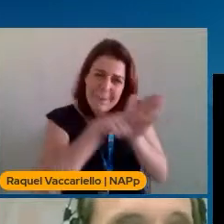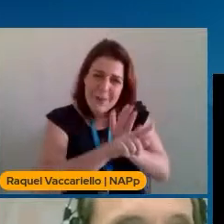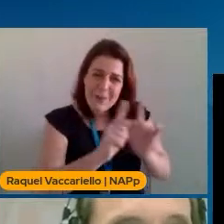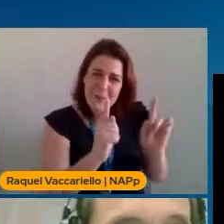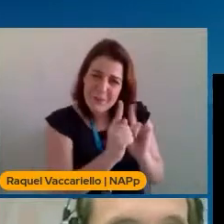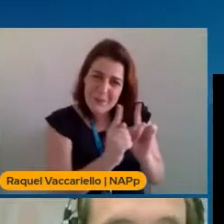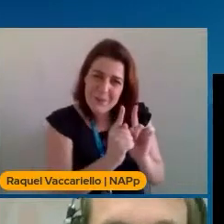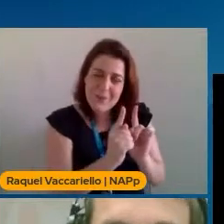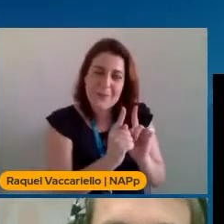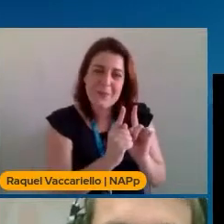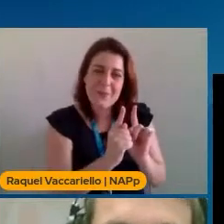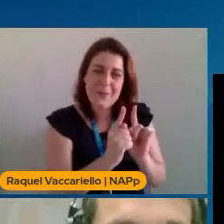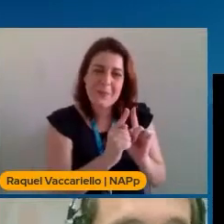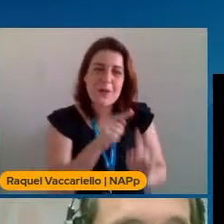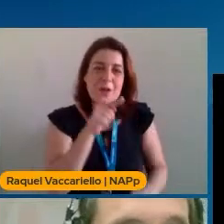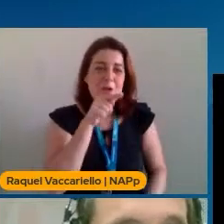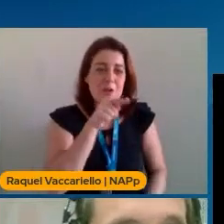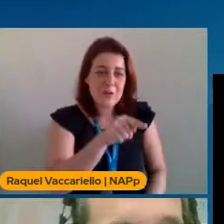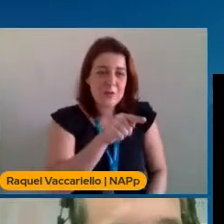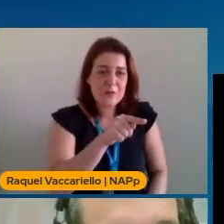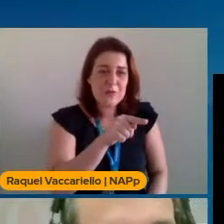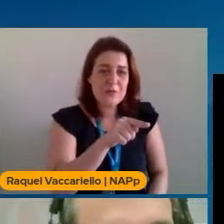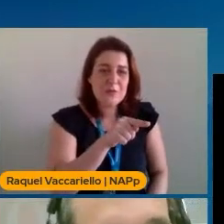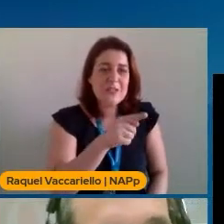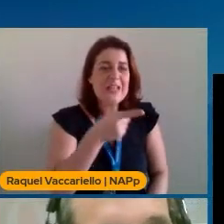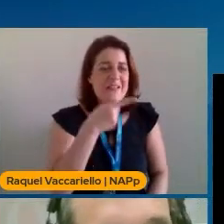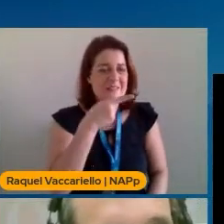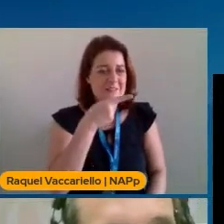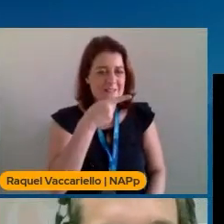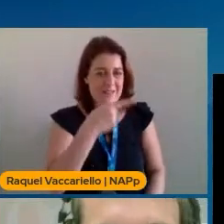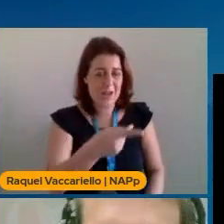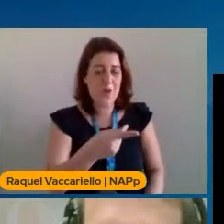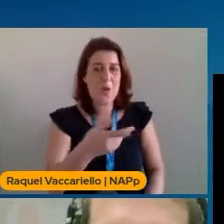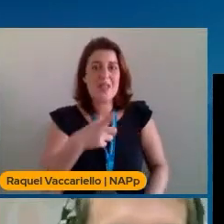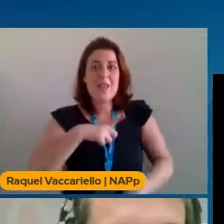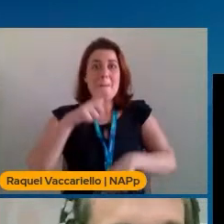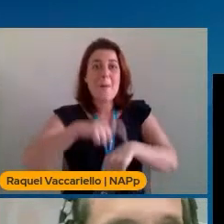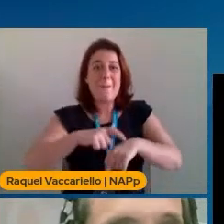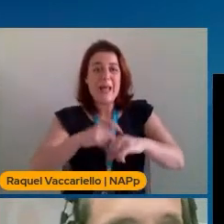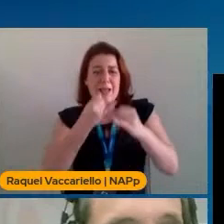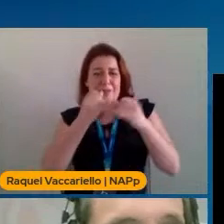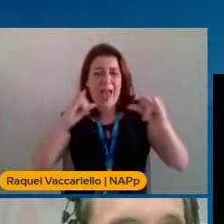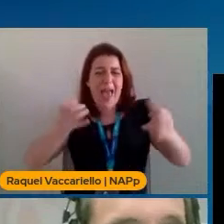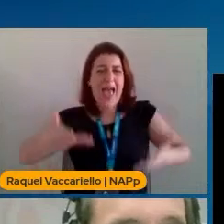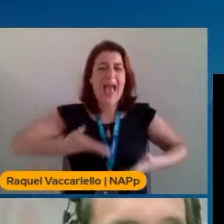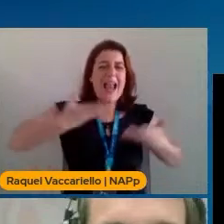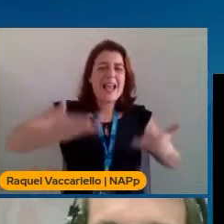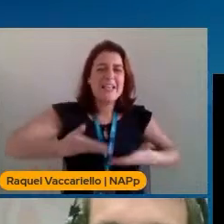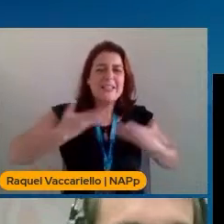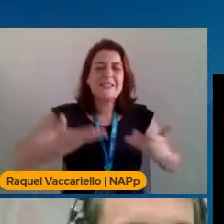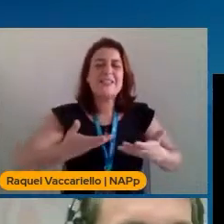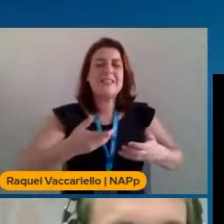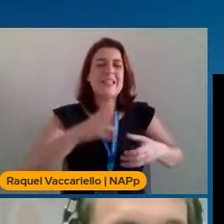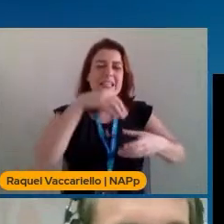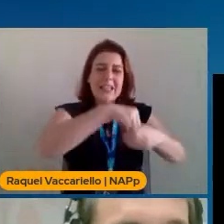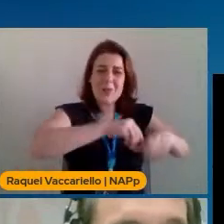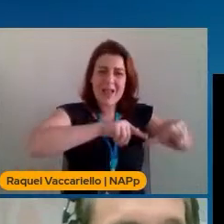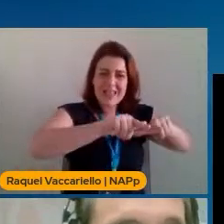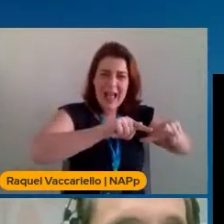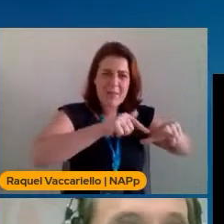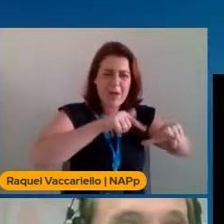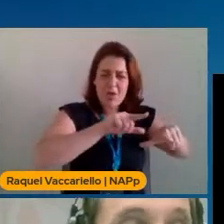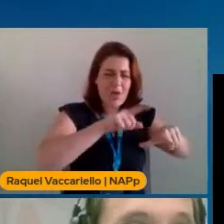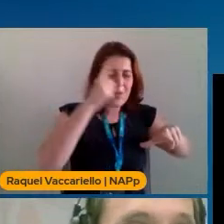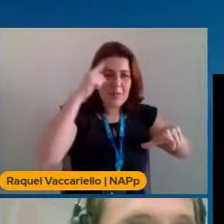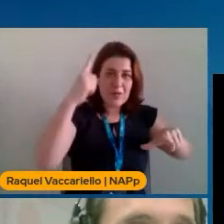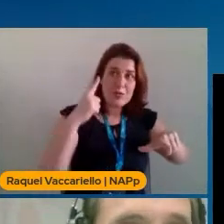agora. Né, você falou que a gente está naquele auge da felicidade, daquela alegria que você foi trocando numa carreira ascendente, né, que